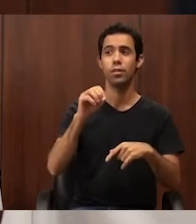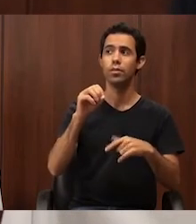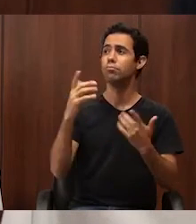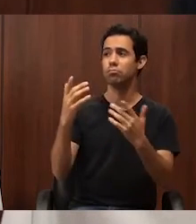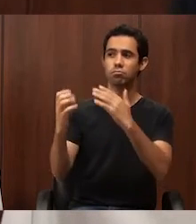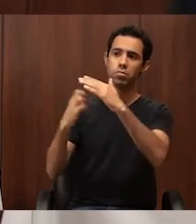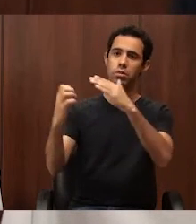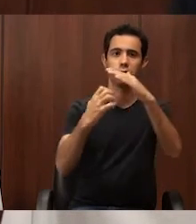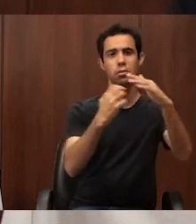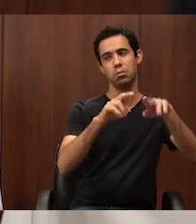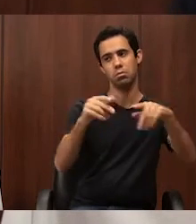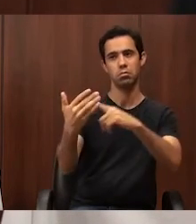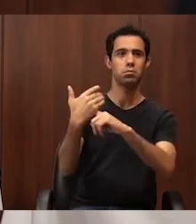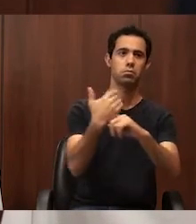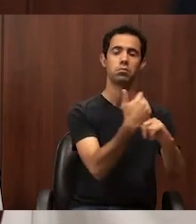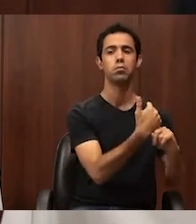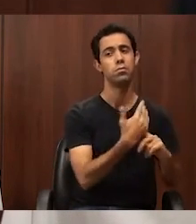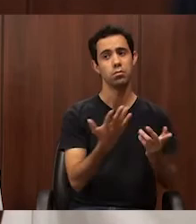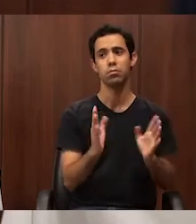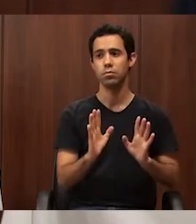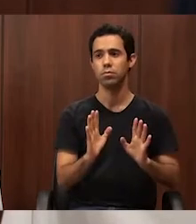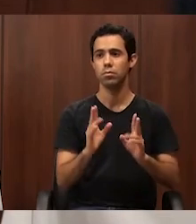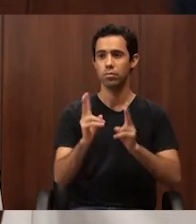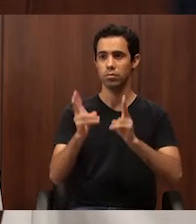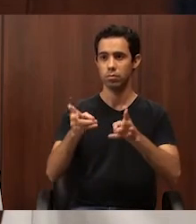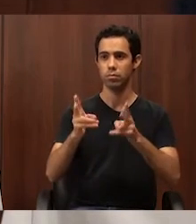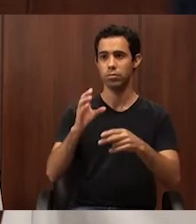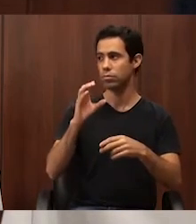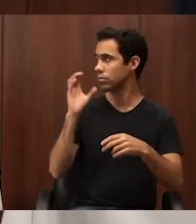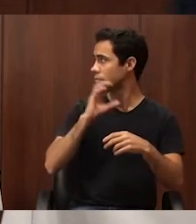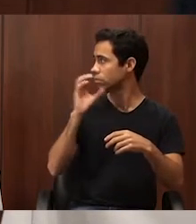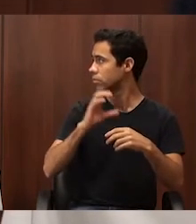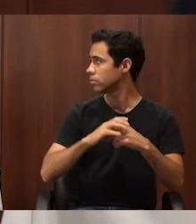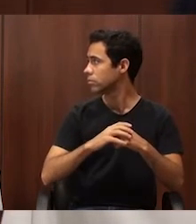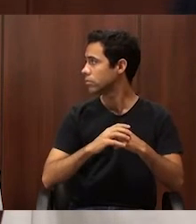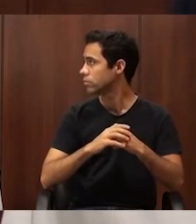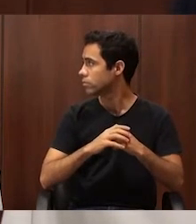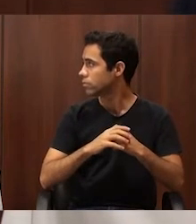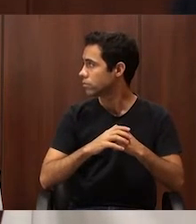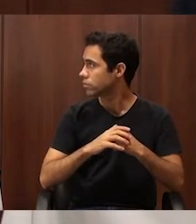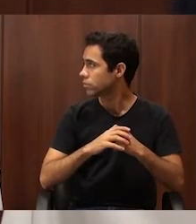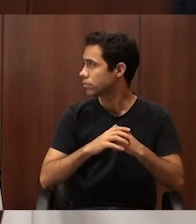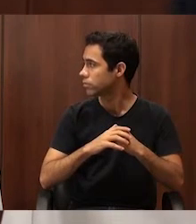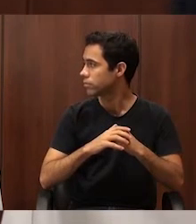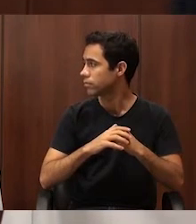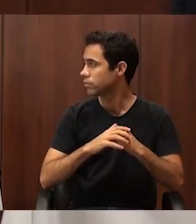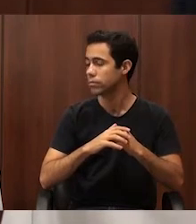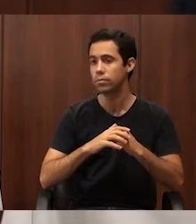estratégias em conjunto. Só continuando, então, rapidamente, eu lembro que surgiu aqui também um